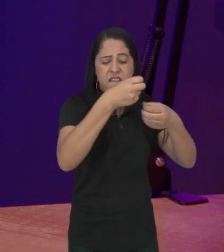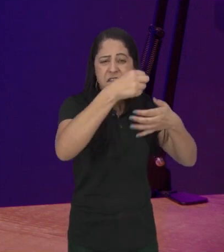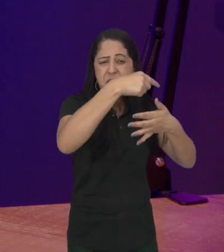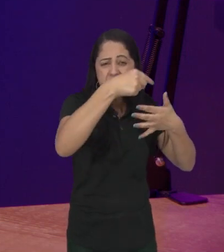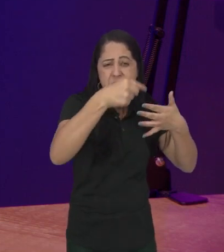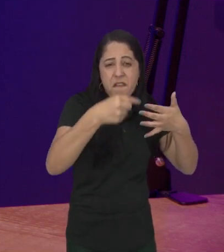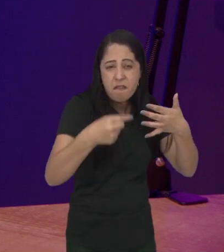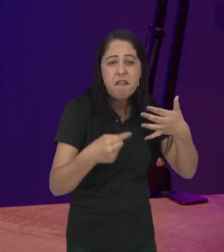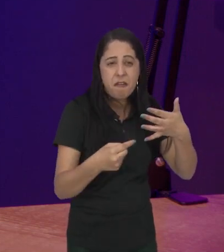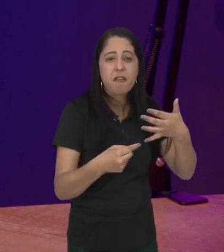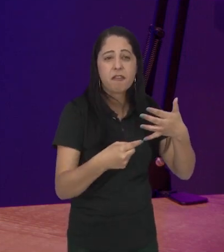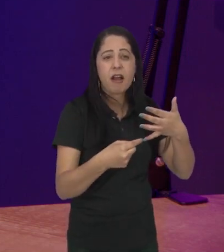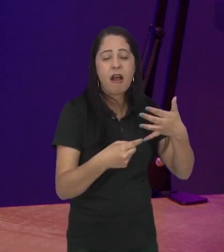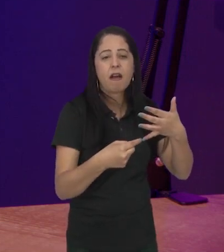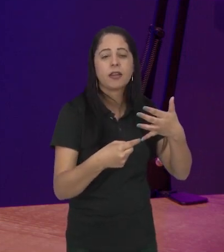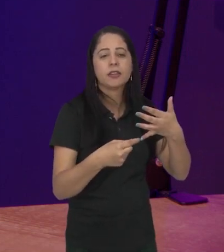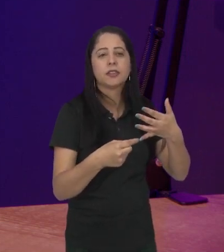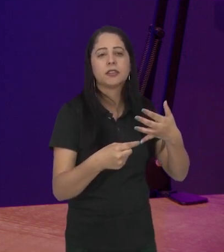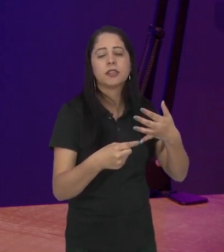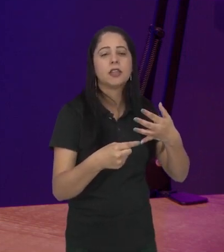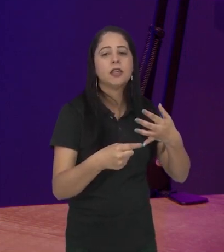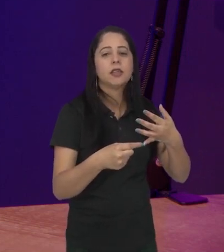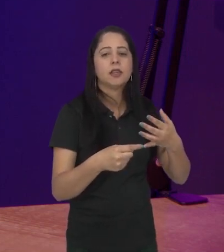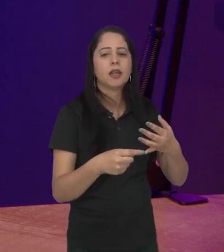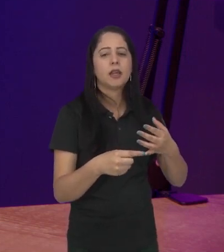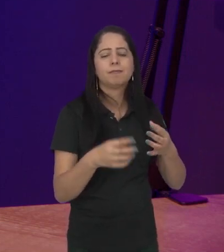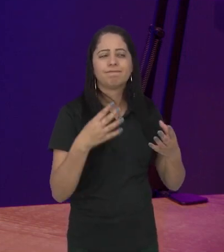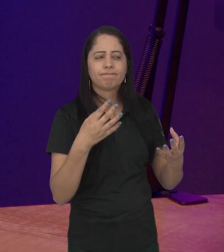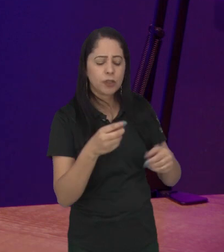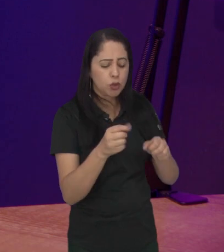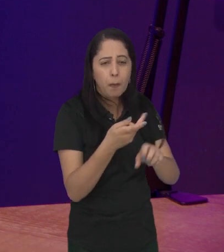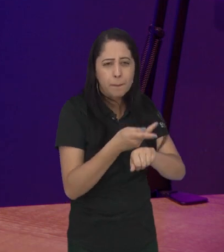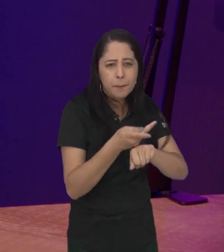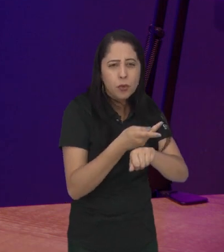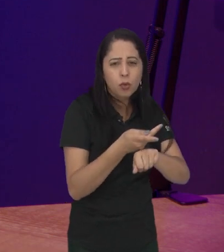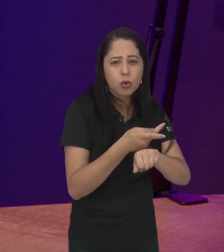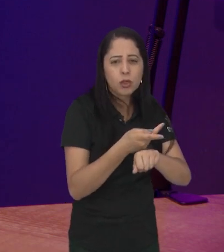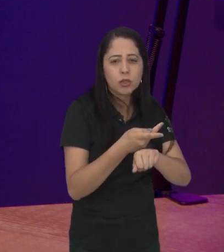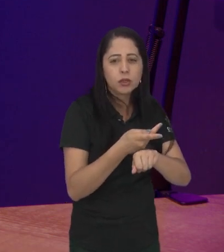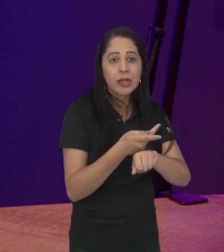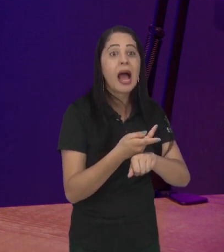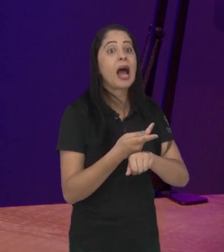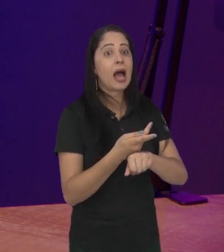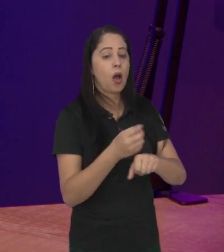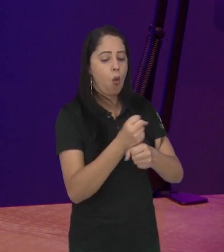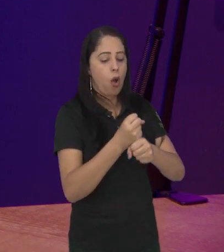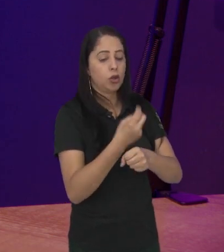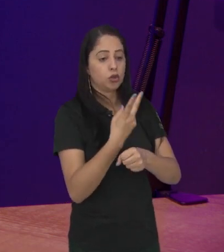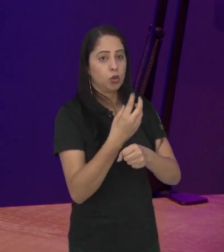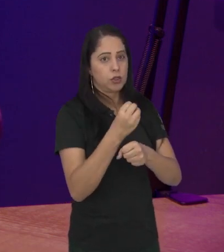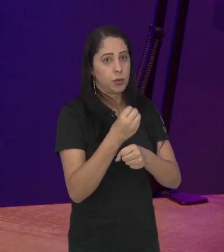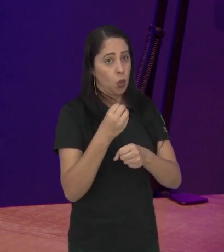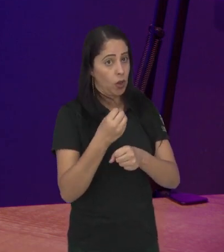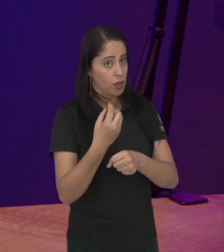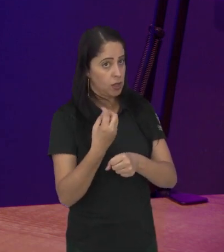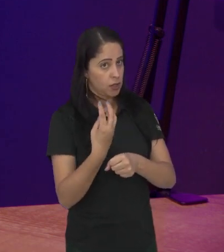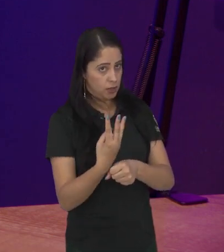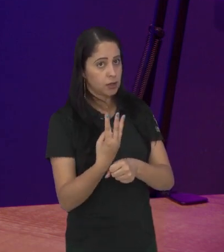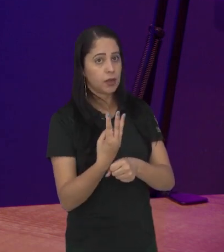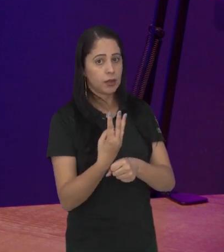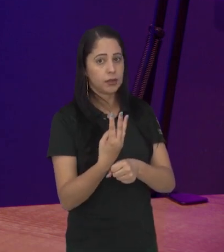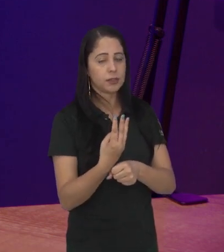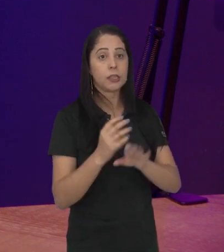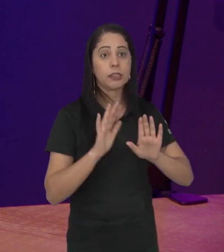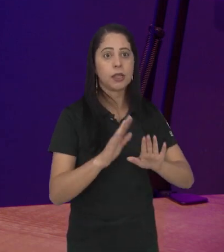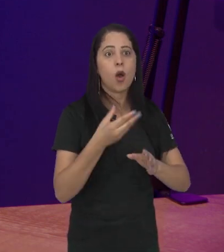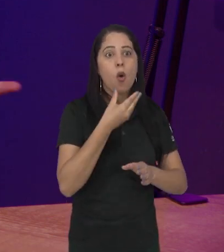pelo Weinstein. E deixa eu até achar aqui em que ano que foi. O Lado Bom da Vida foi no ano de 2003.